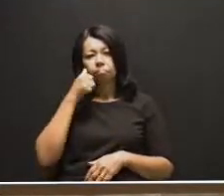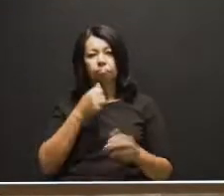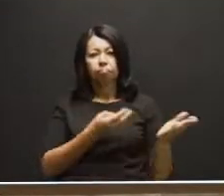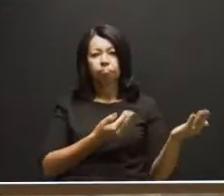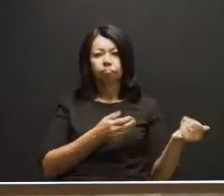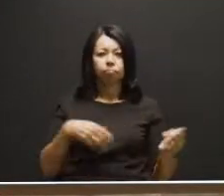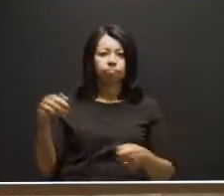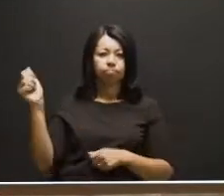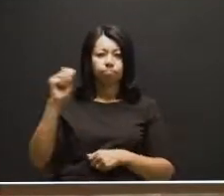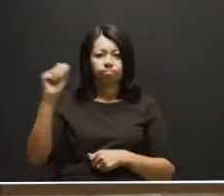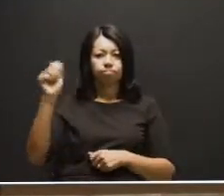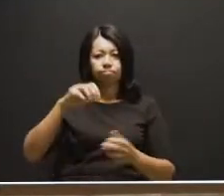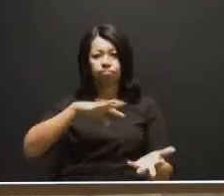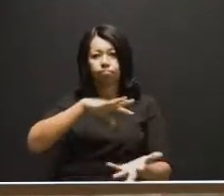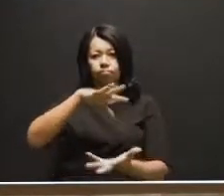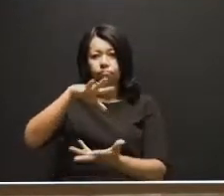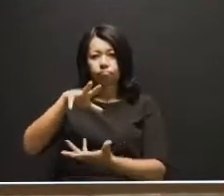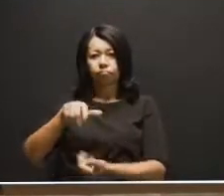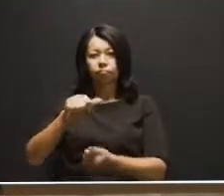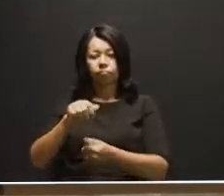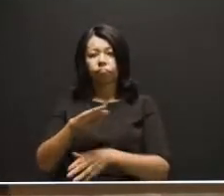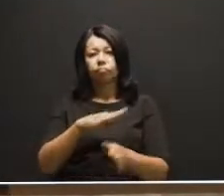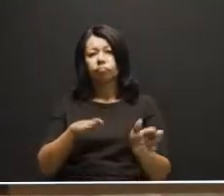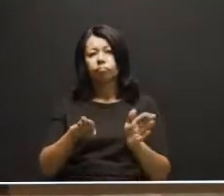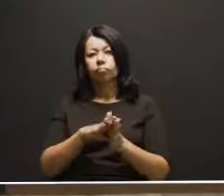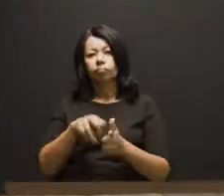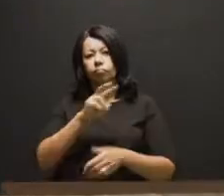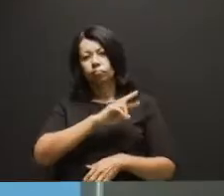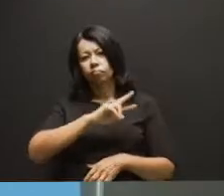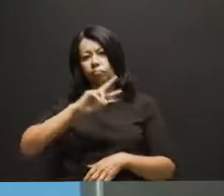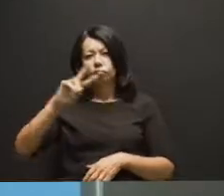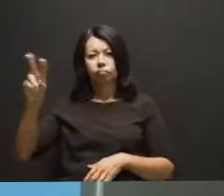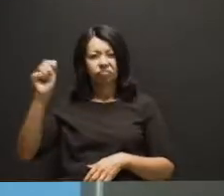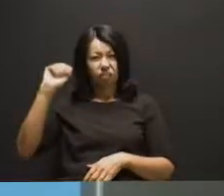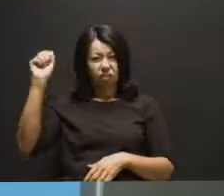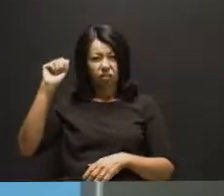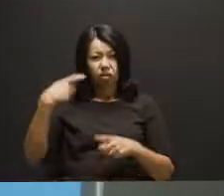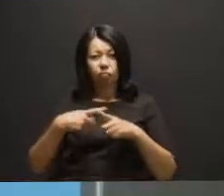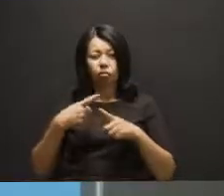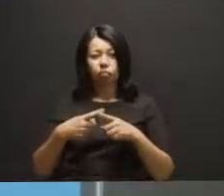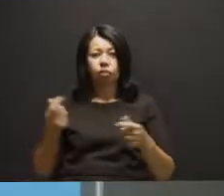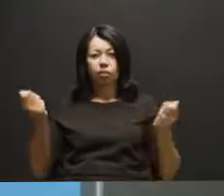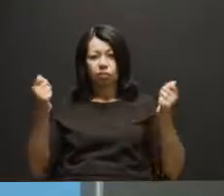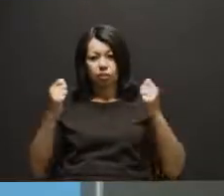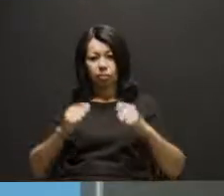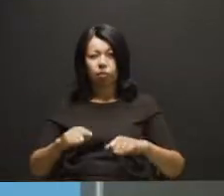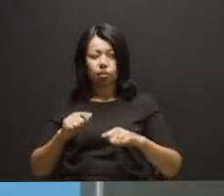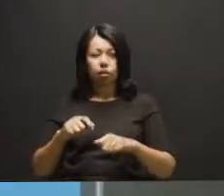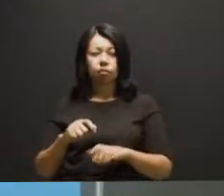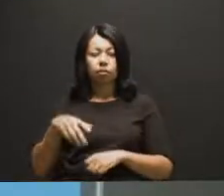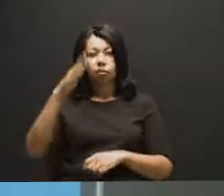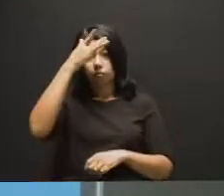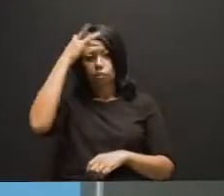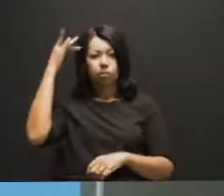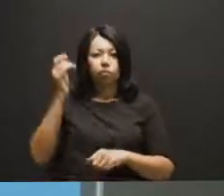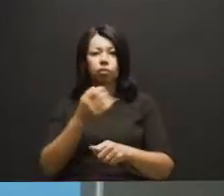do mundo não falou nenhuma são todas campeões do mundo porque são pessoas capacitadas pessoas que treinam se dedicou a